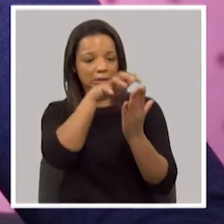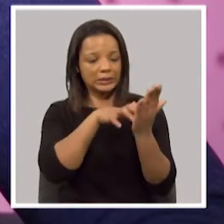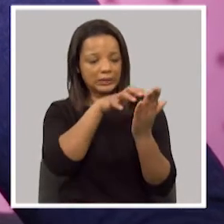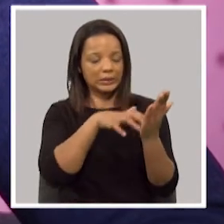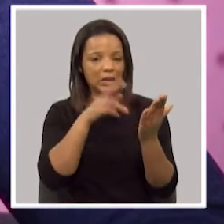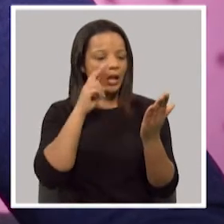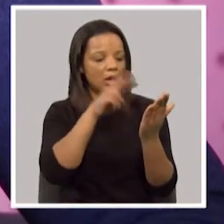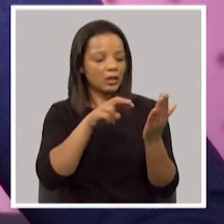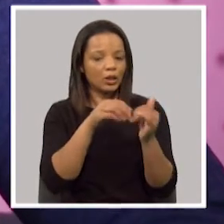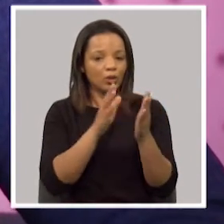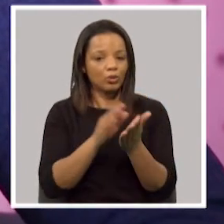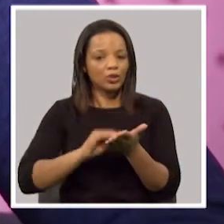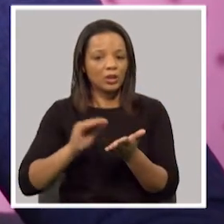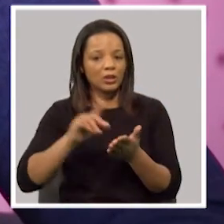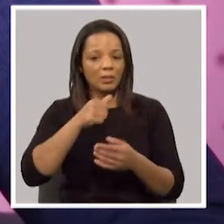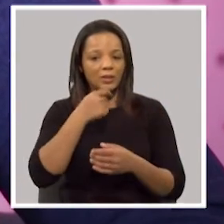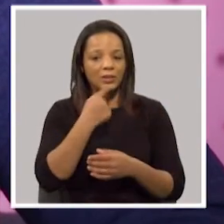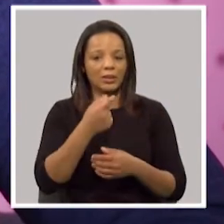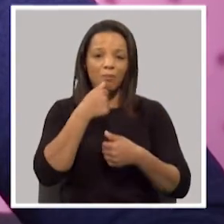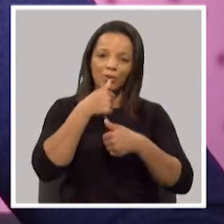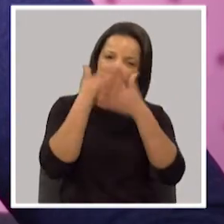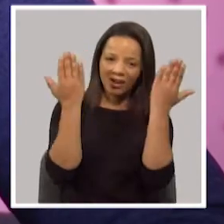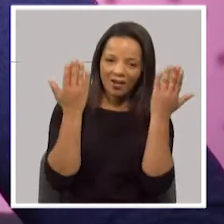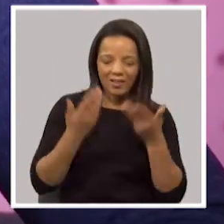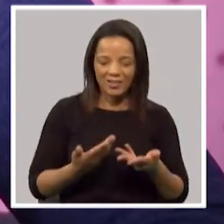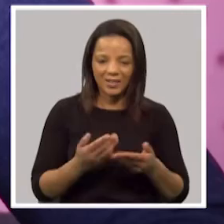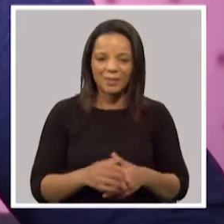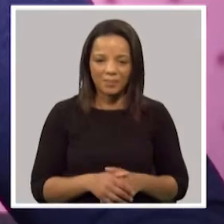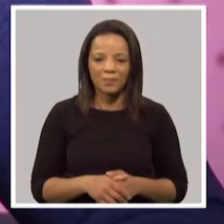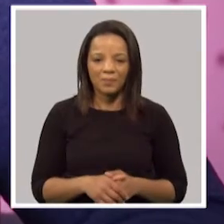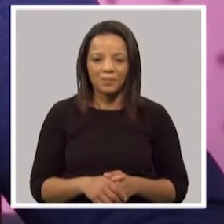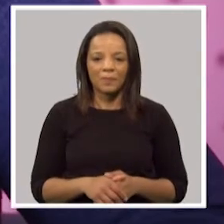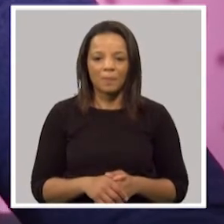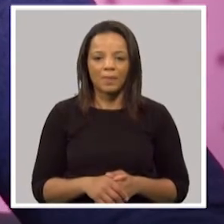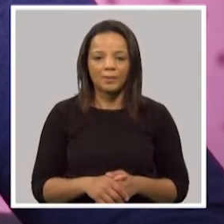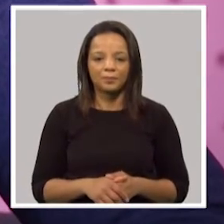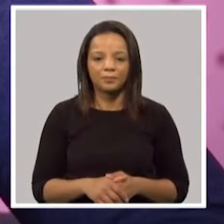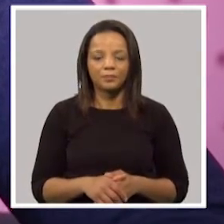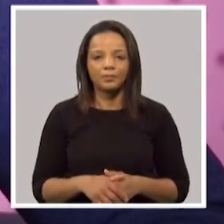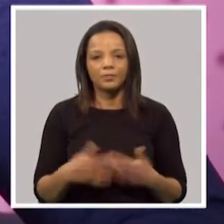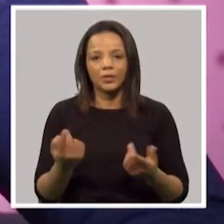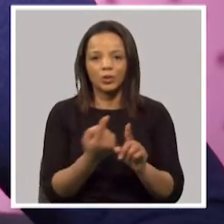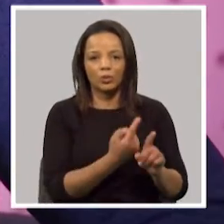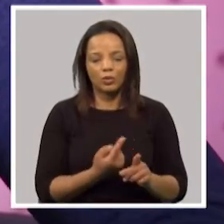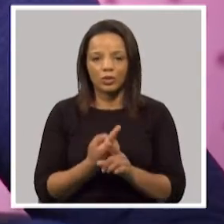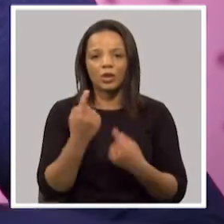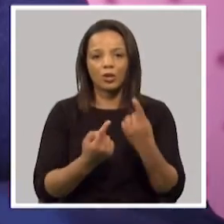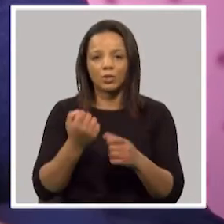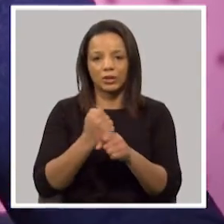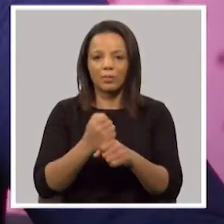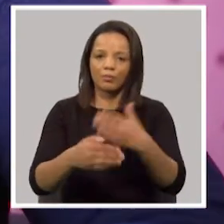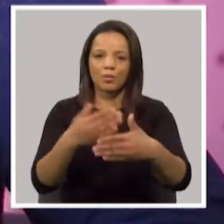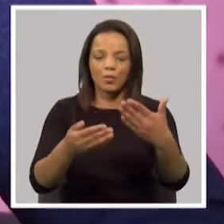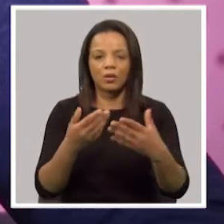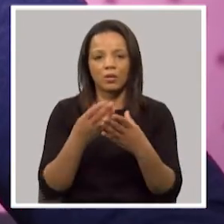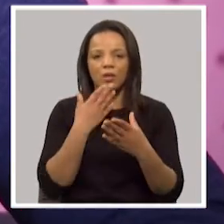que ler o texto todo e tem que estar tudo escrito e tenho que dizer bom dia. Assim, tinha uma série de questões que depois ao longo da